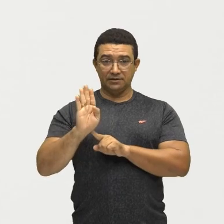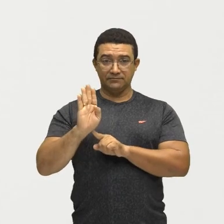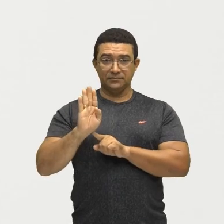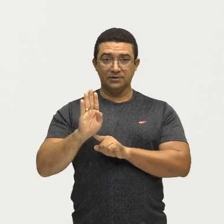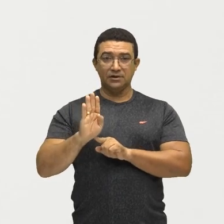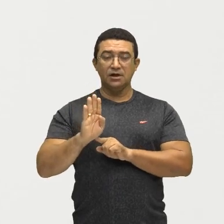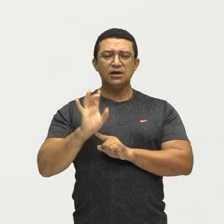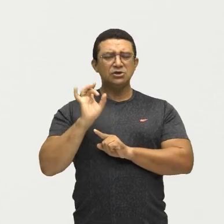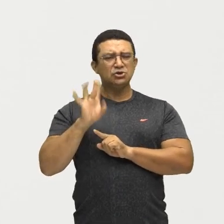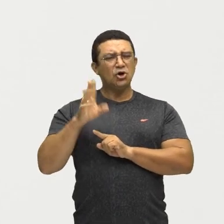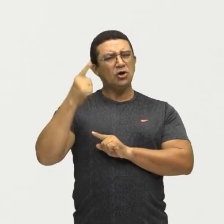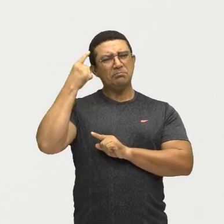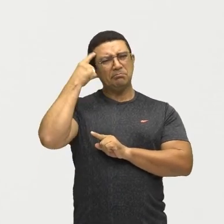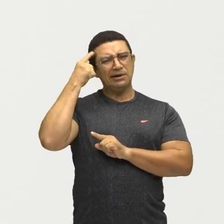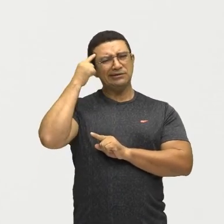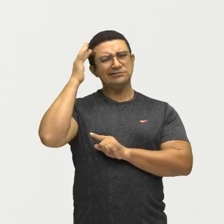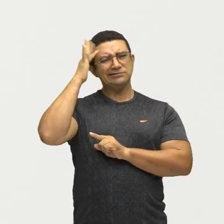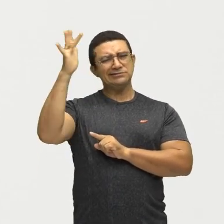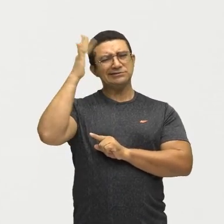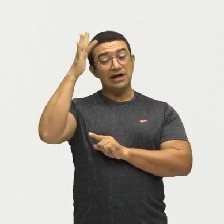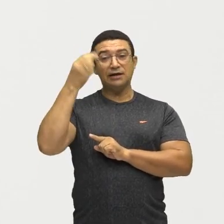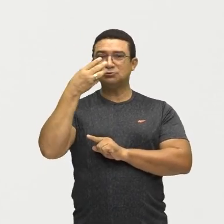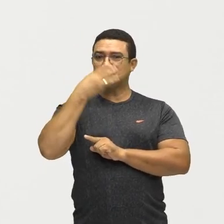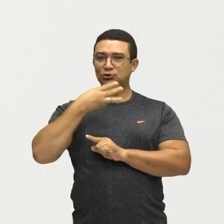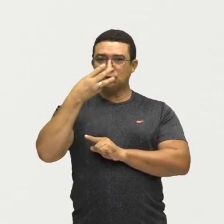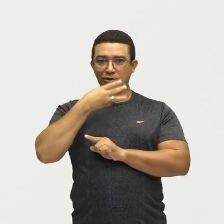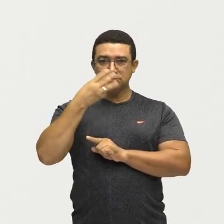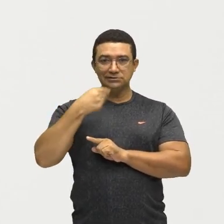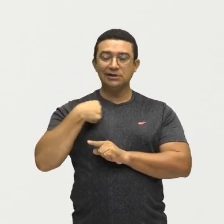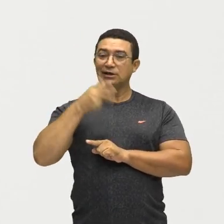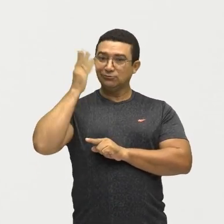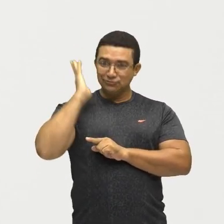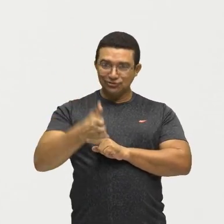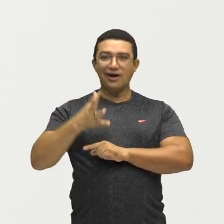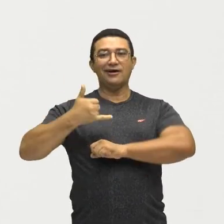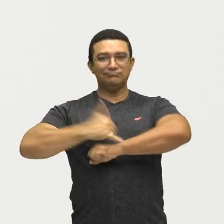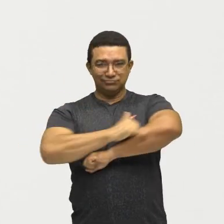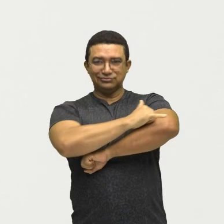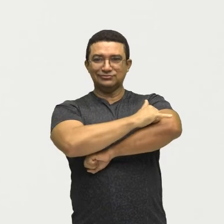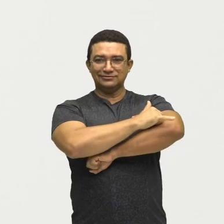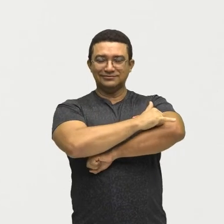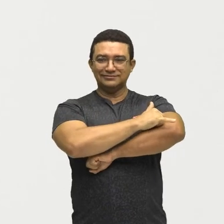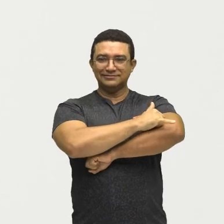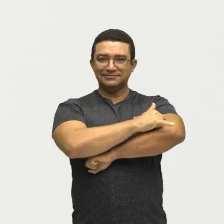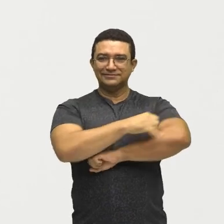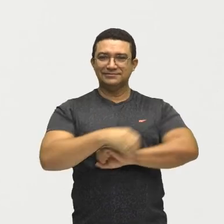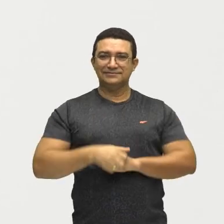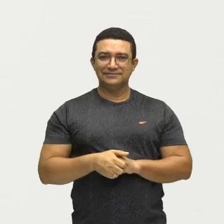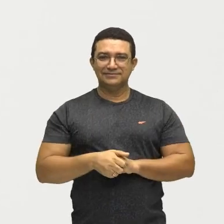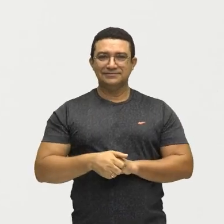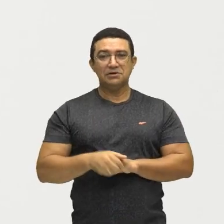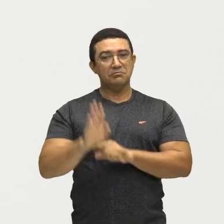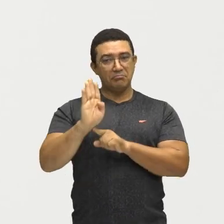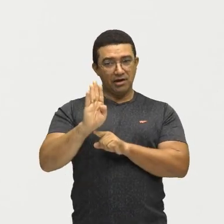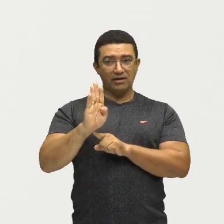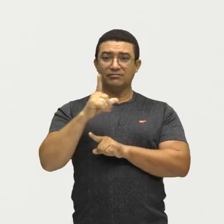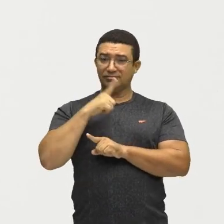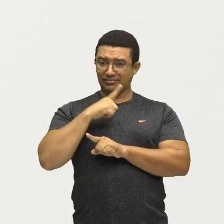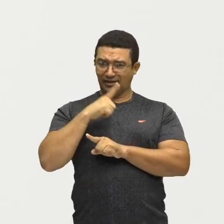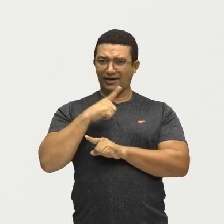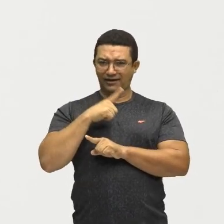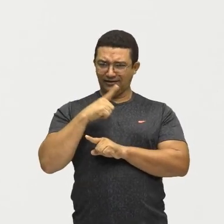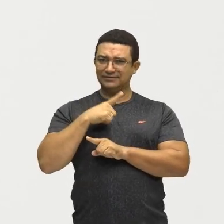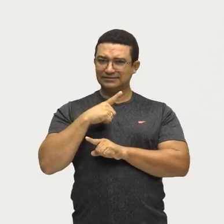B, só em pensar em doces, eu já engordo. Então, há um certo